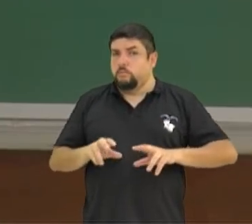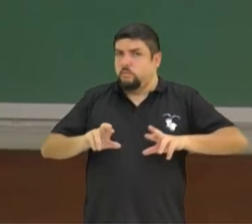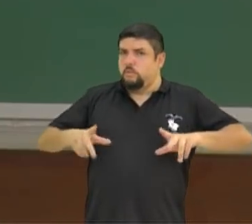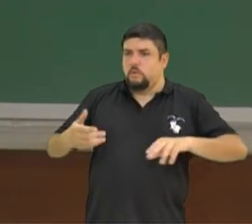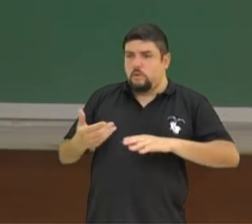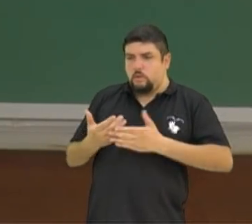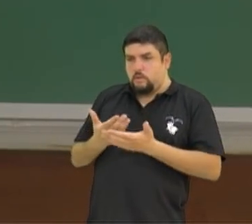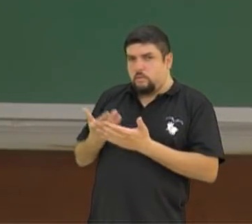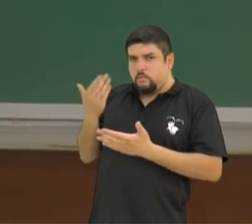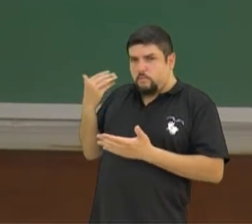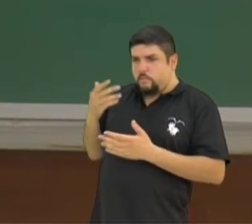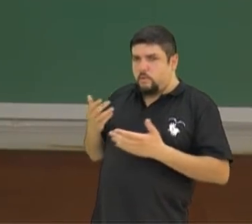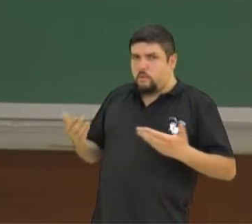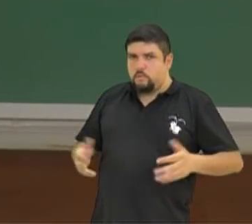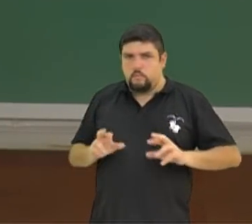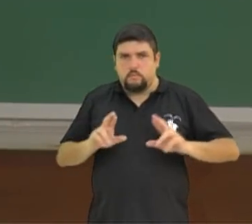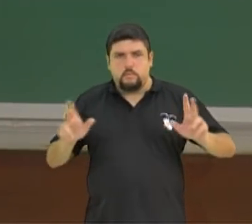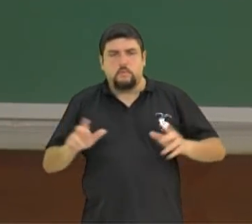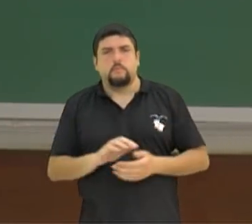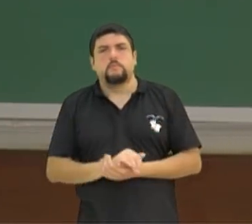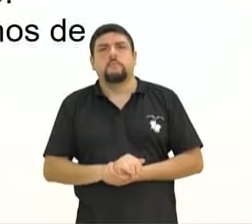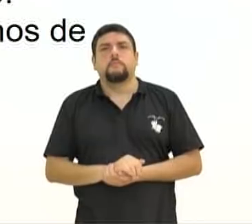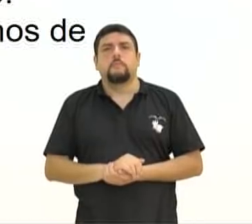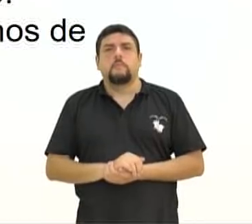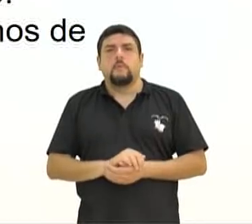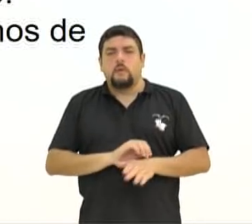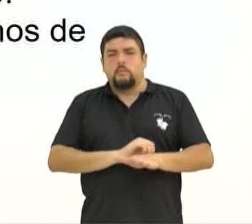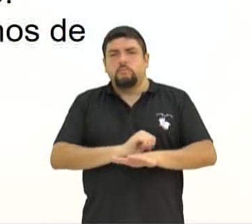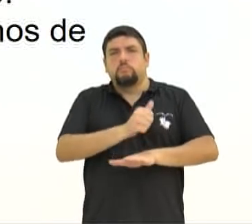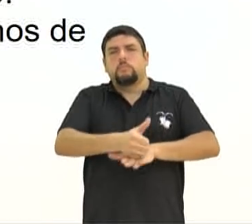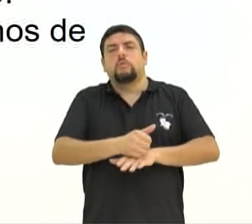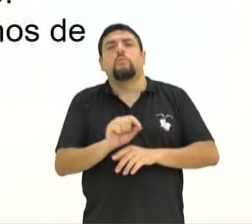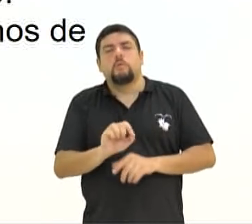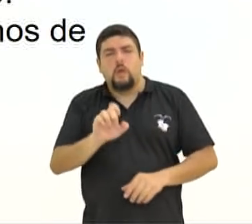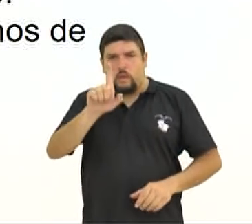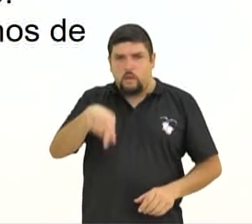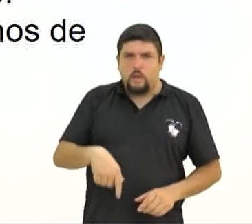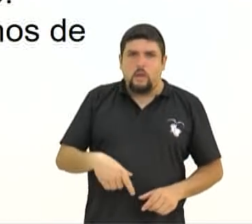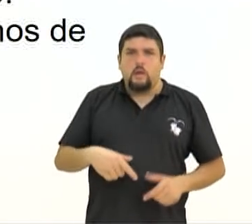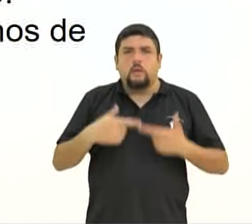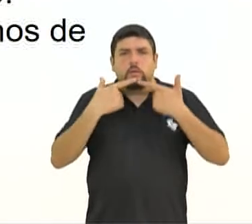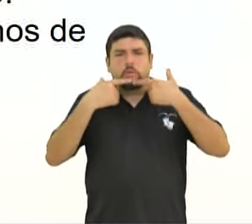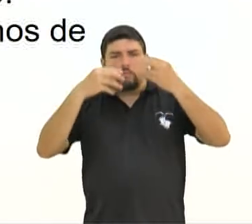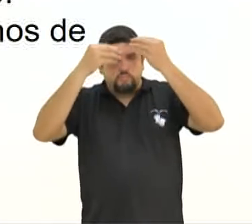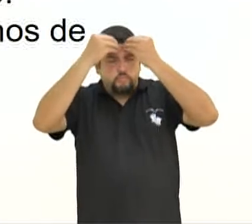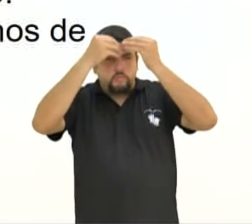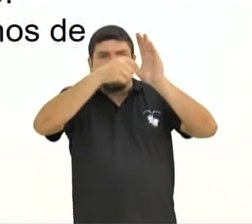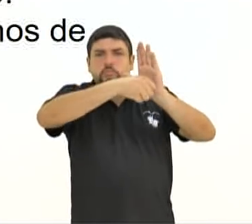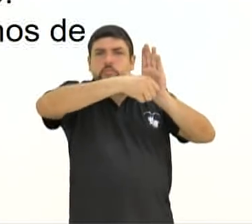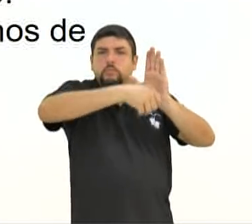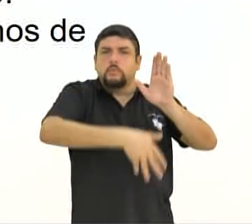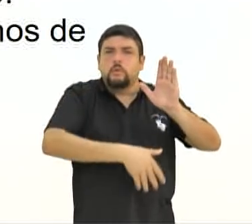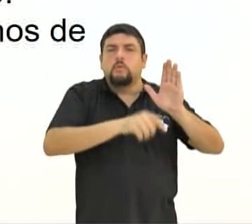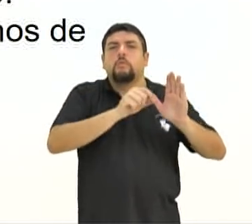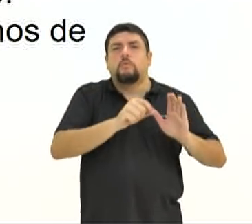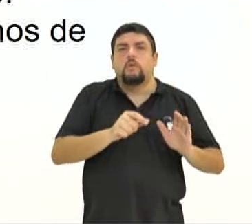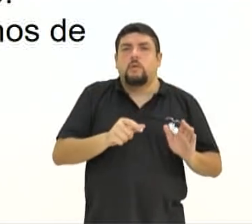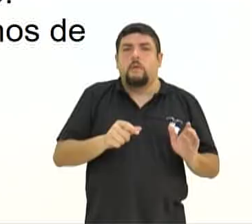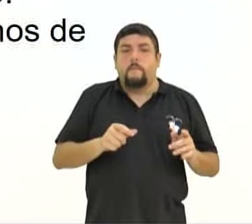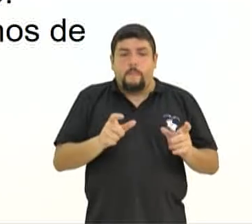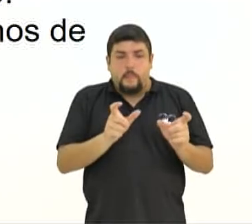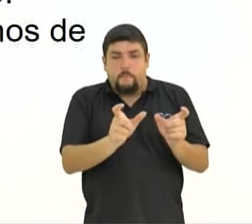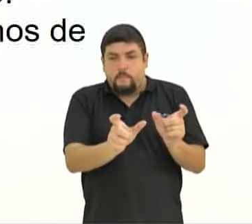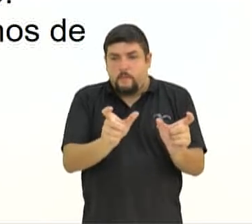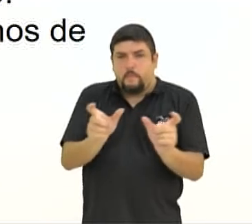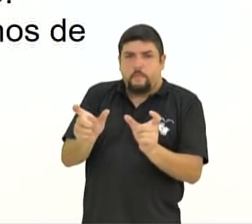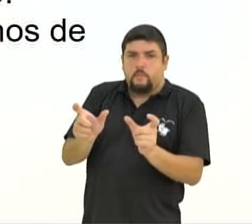passada. Né? Então, a gente tem, no geral, que a metonímia é uma figura de linguagem ou de palavra que consiste na substituição